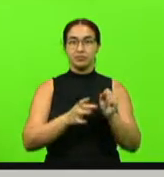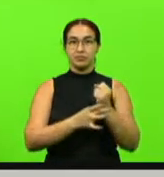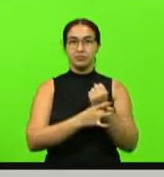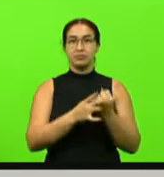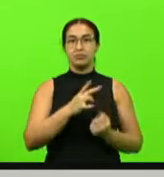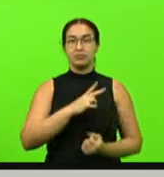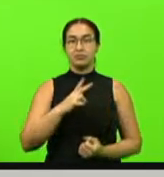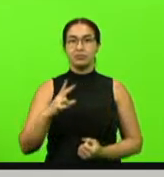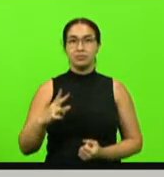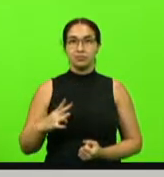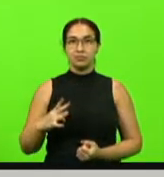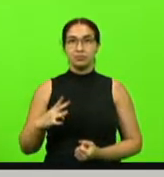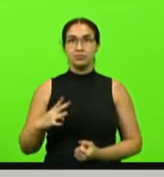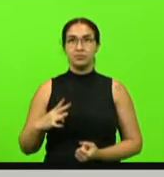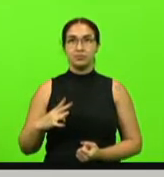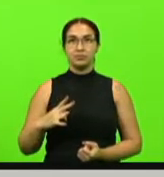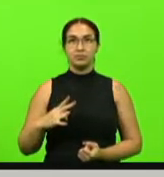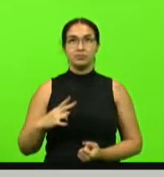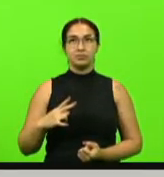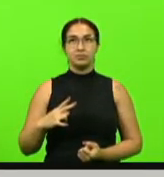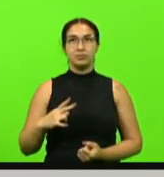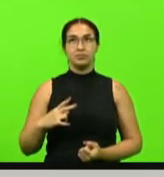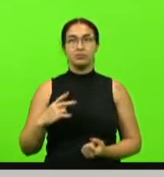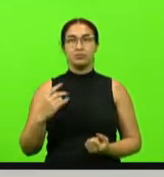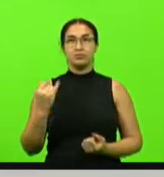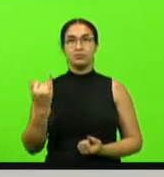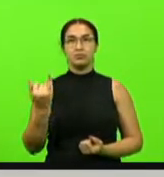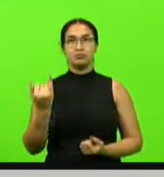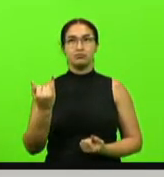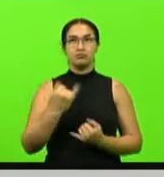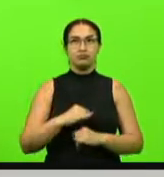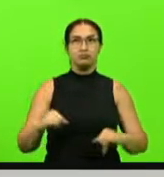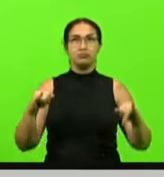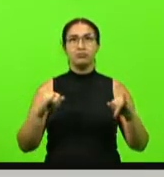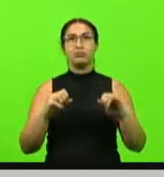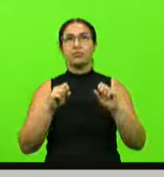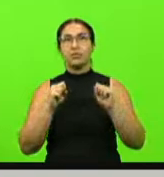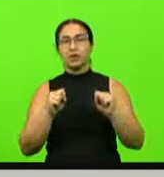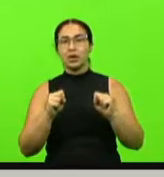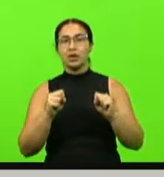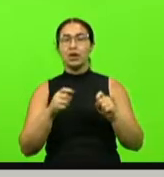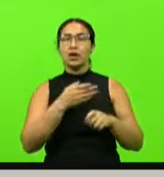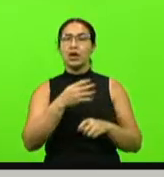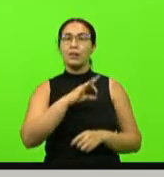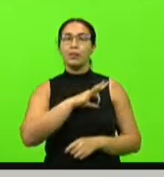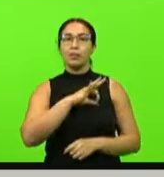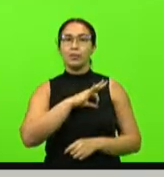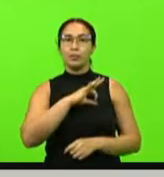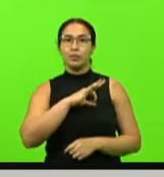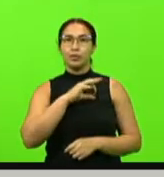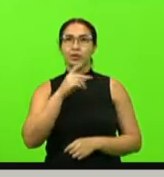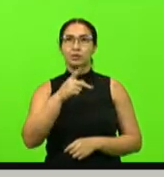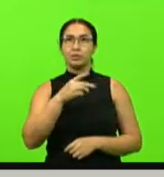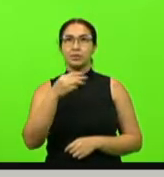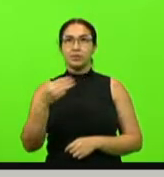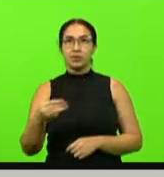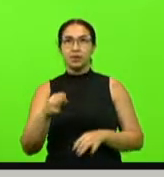Pública informações acerca da possibilidade da Polícia Militar permanecer com o seu